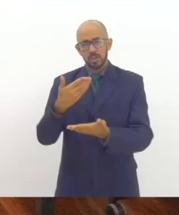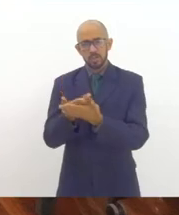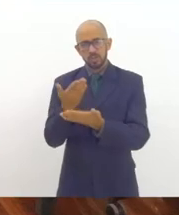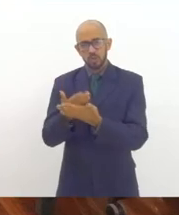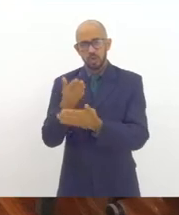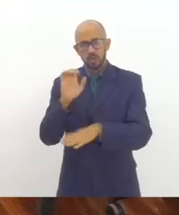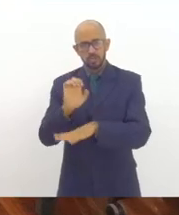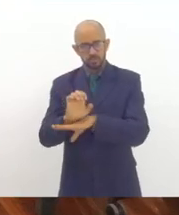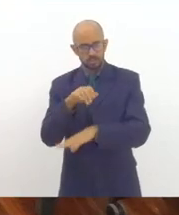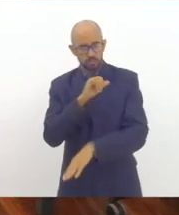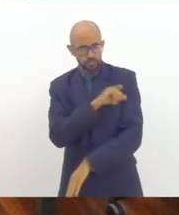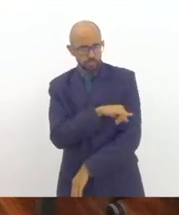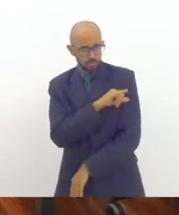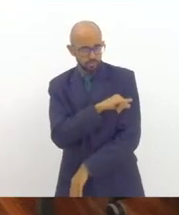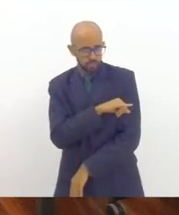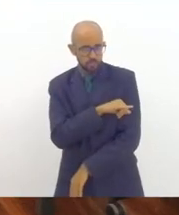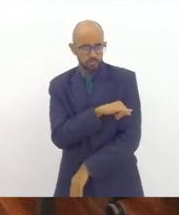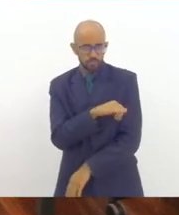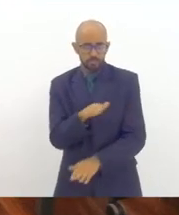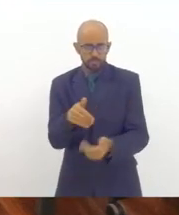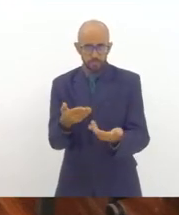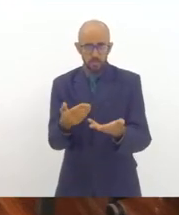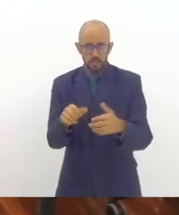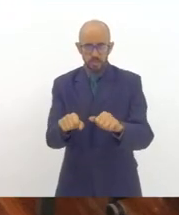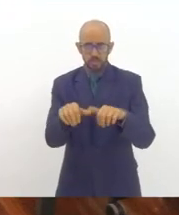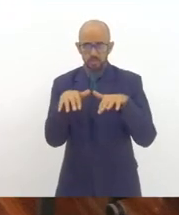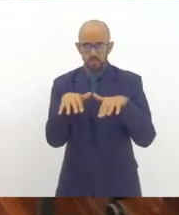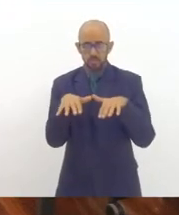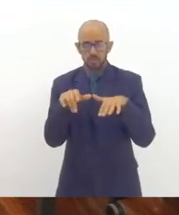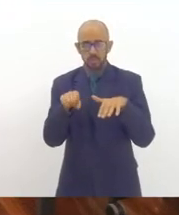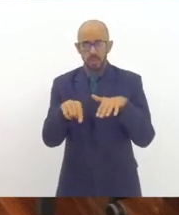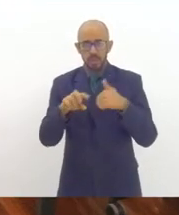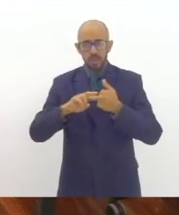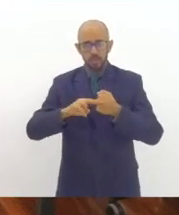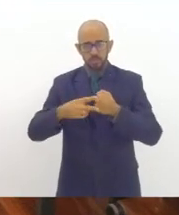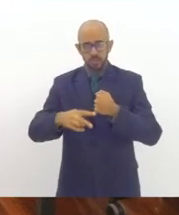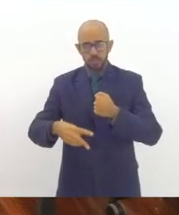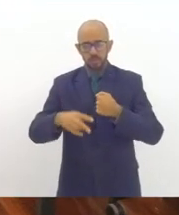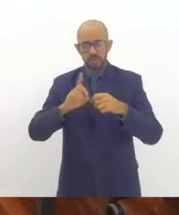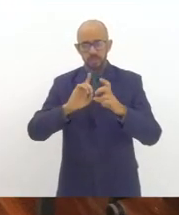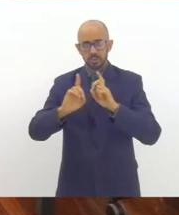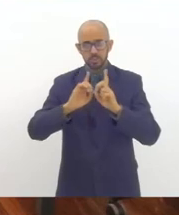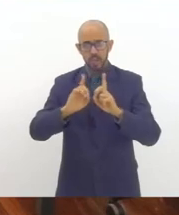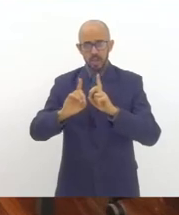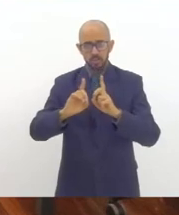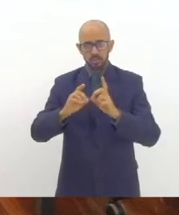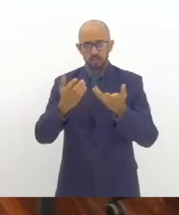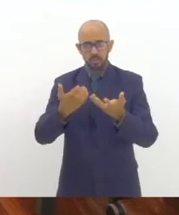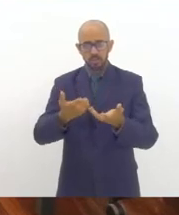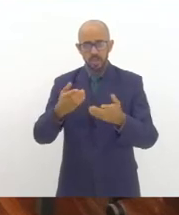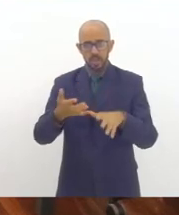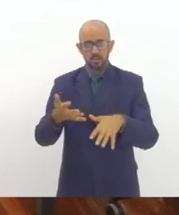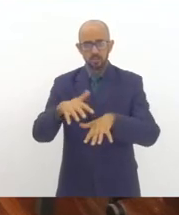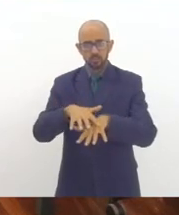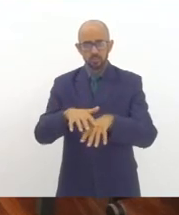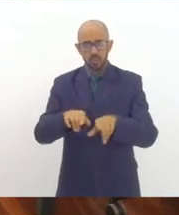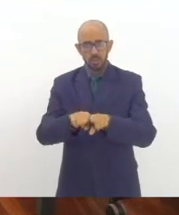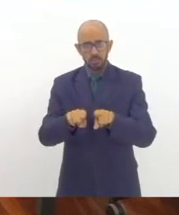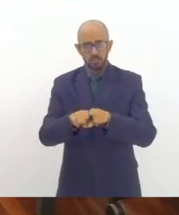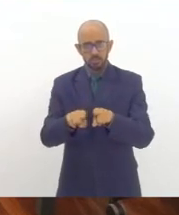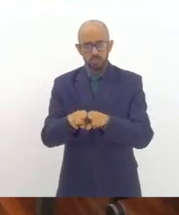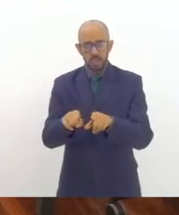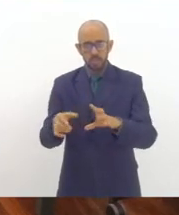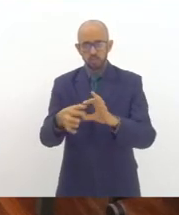Janeiro. Então, essa audiência pública é fruto desse diálogo e busca envolver também